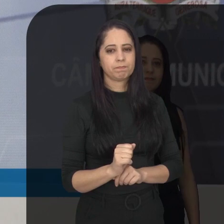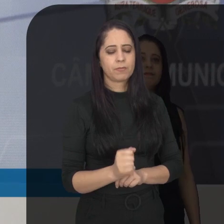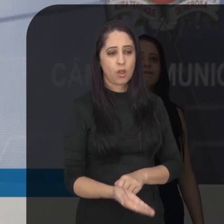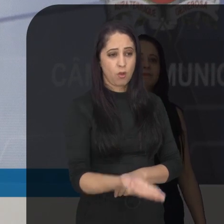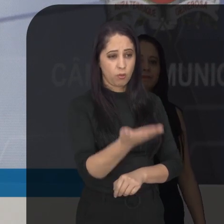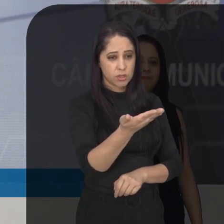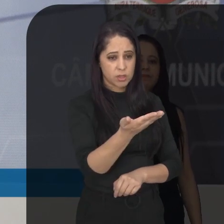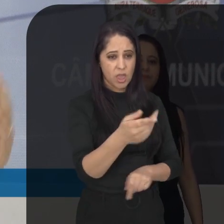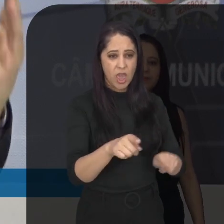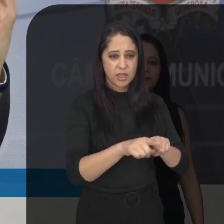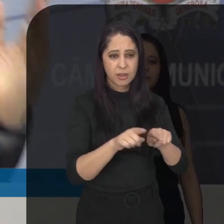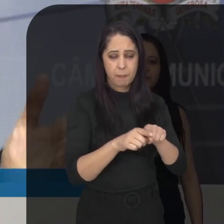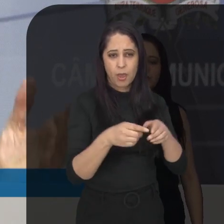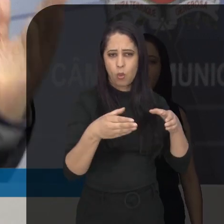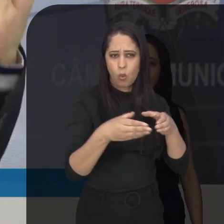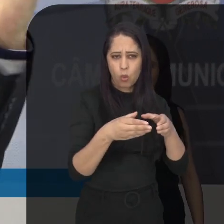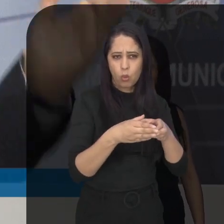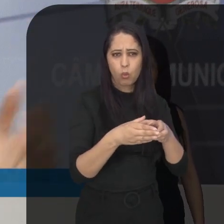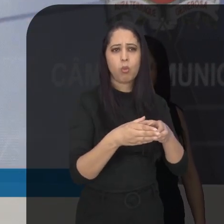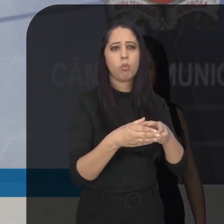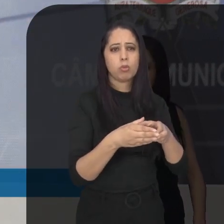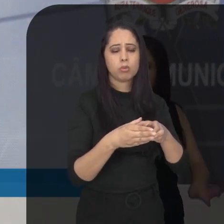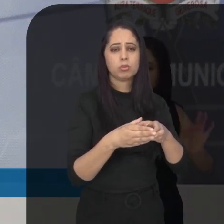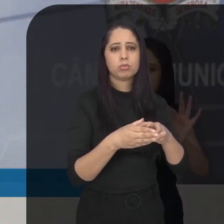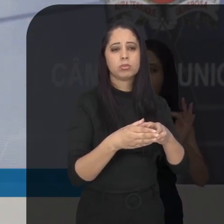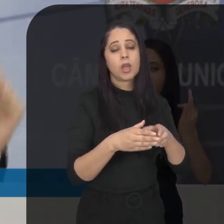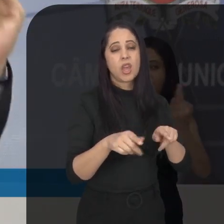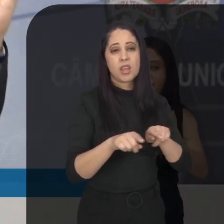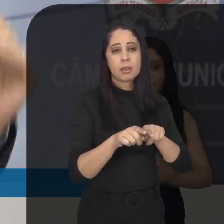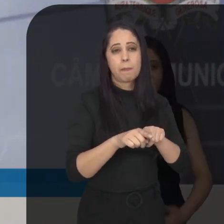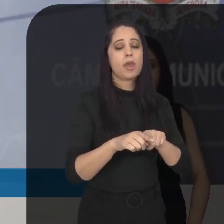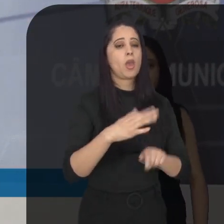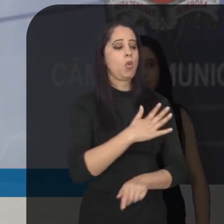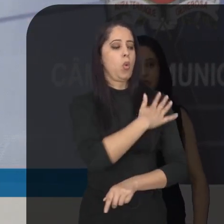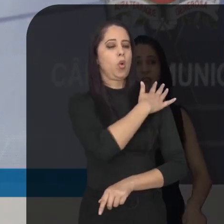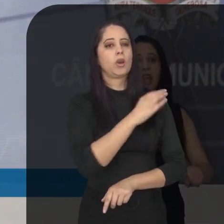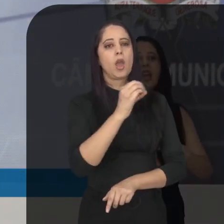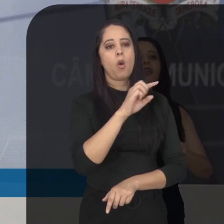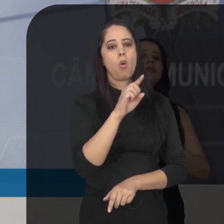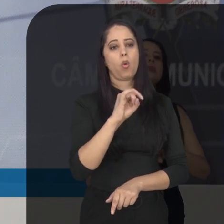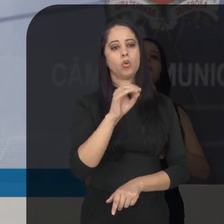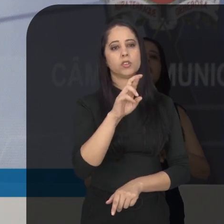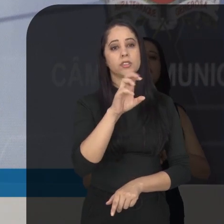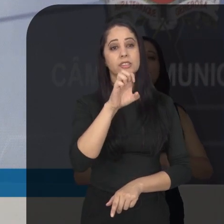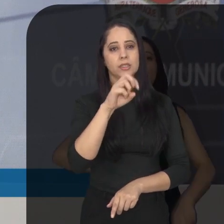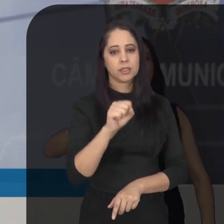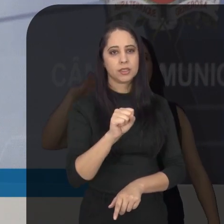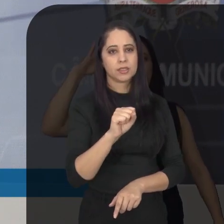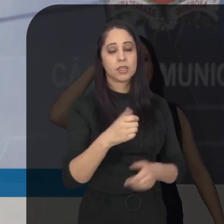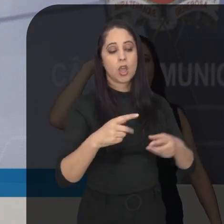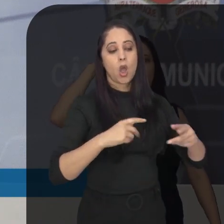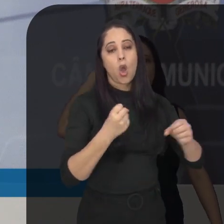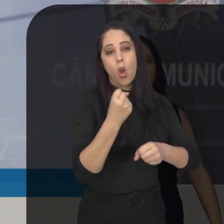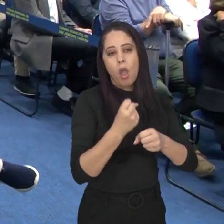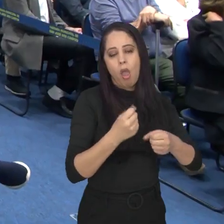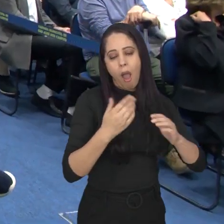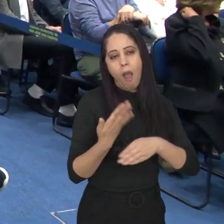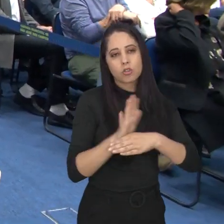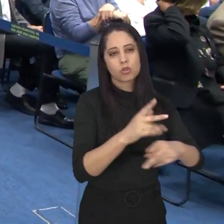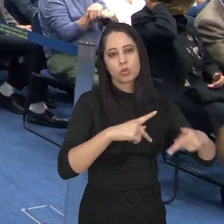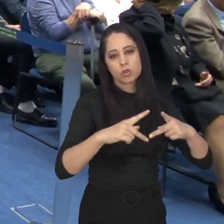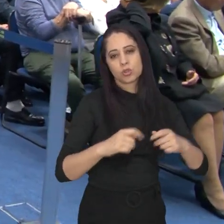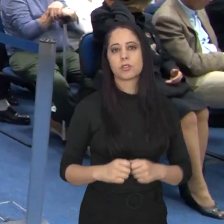para nós, esse momento é sublime. Para você, acho que é uma emoção muito